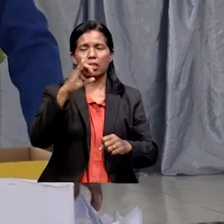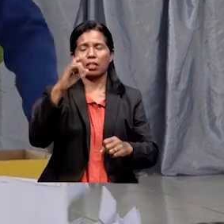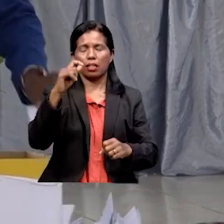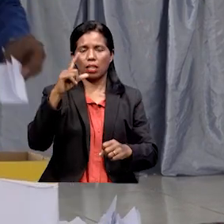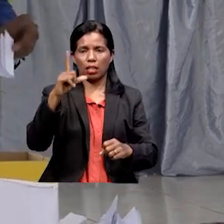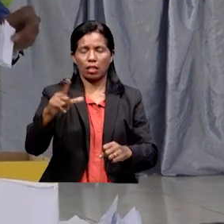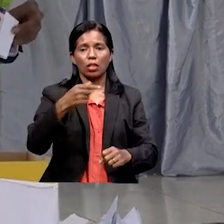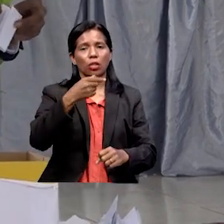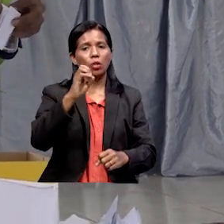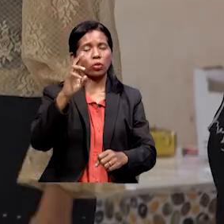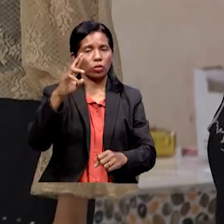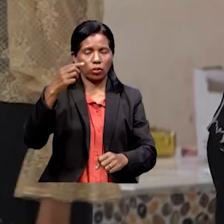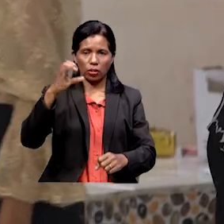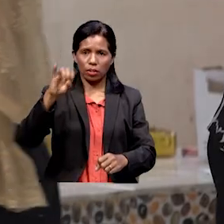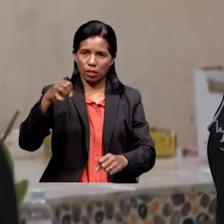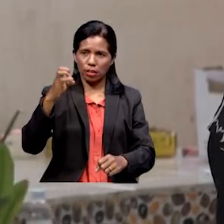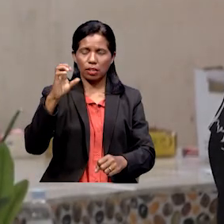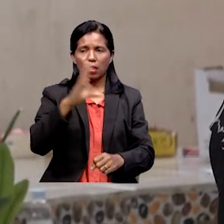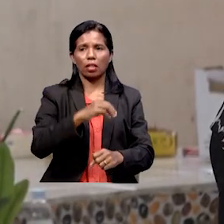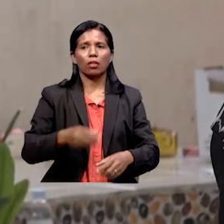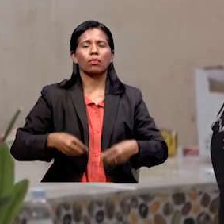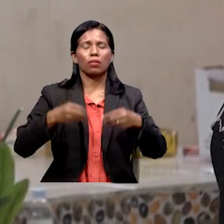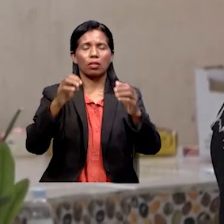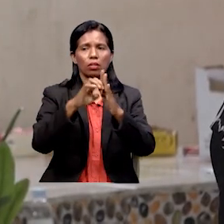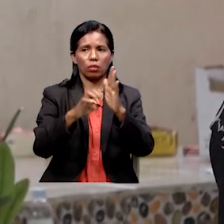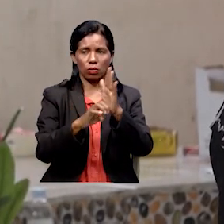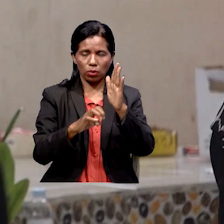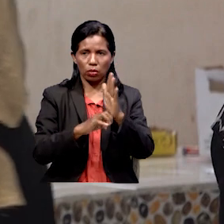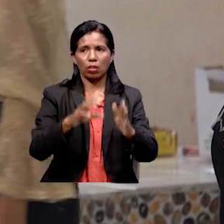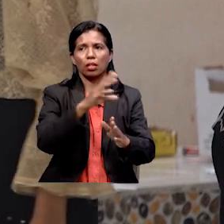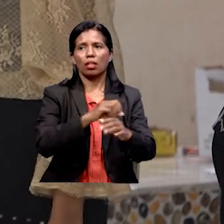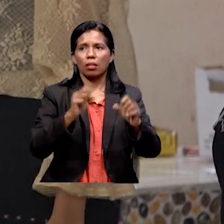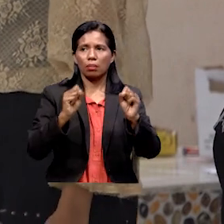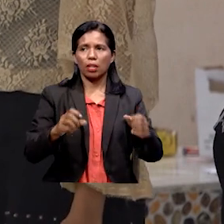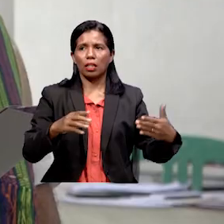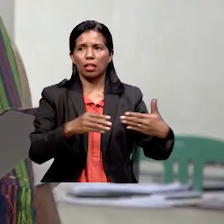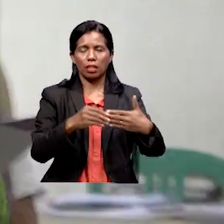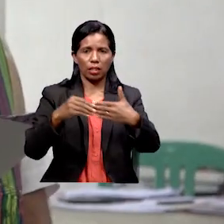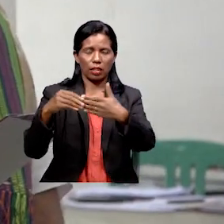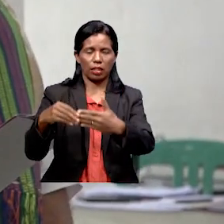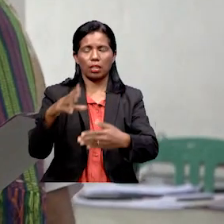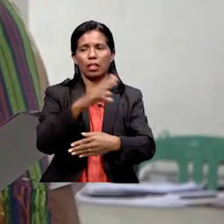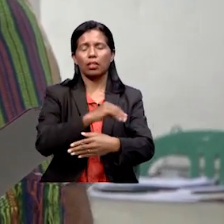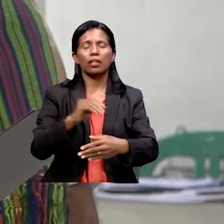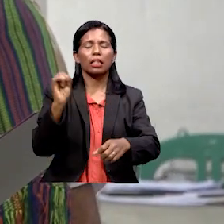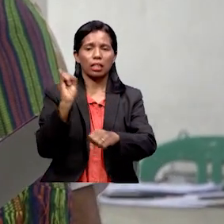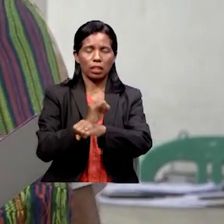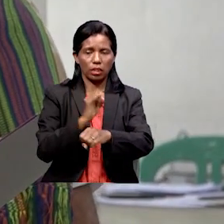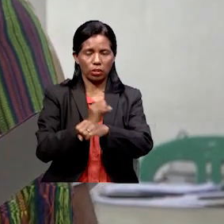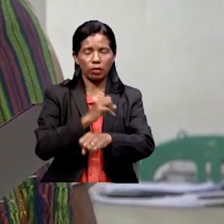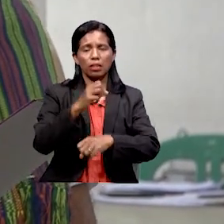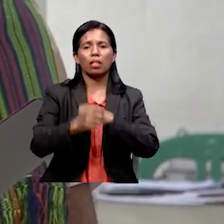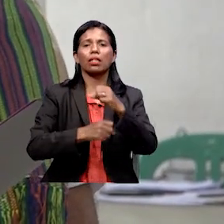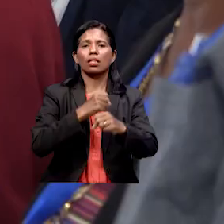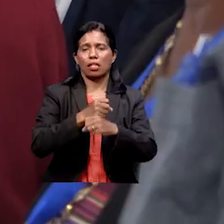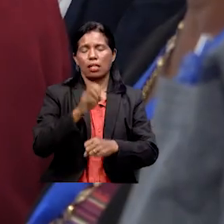Jorge Manuel de Araújo Serrano, foi posse da estrutura Câmara Comércio e Indústria, Nunebele lidera a Câmara Comércio e Indústria durante Tinanhat. A